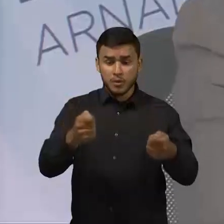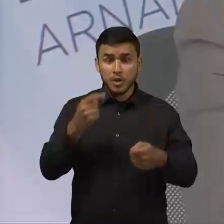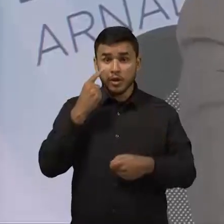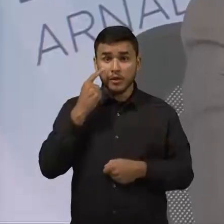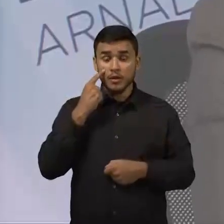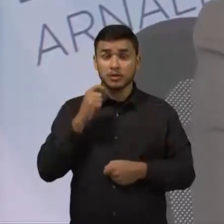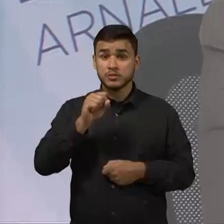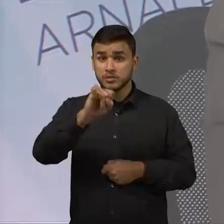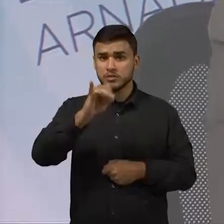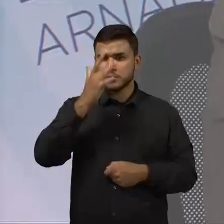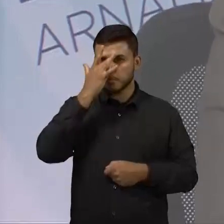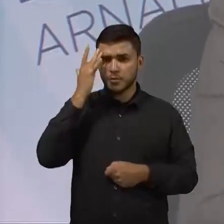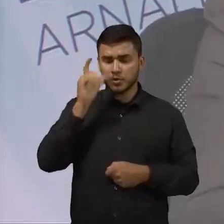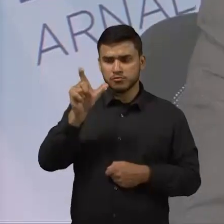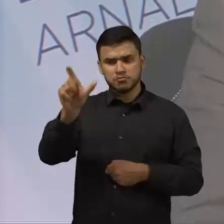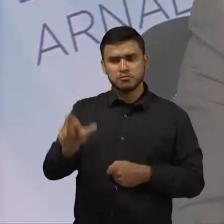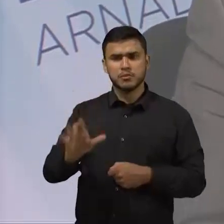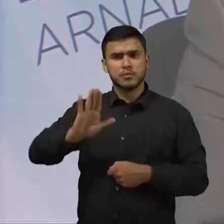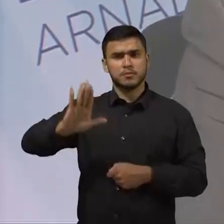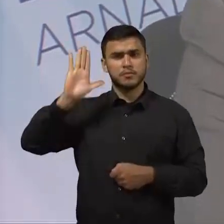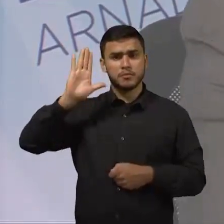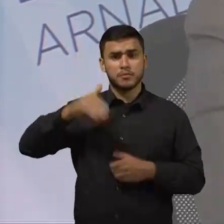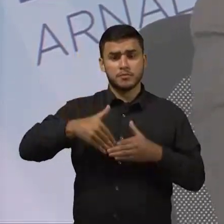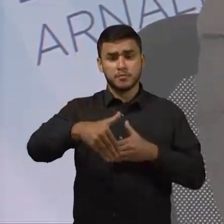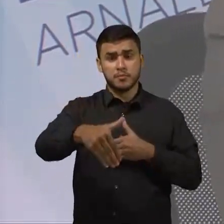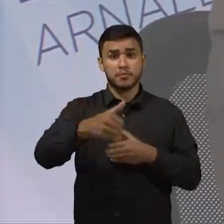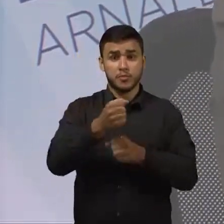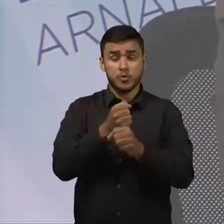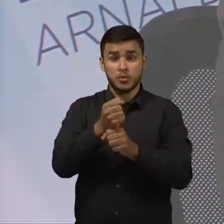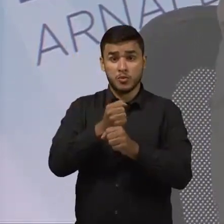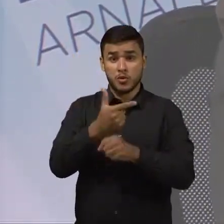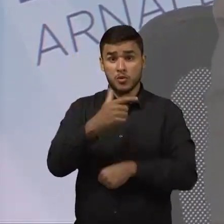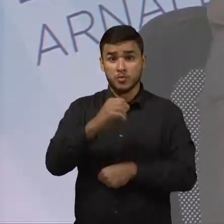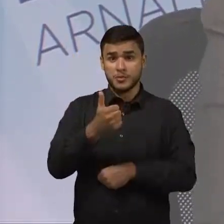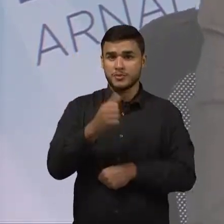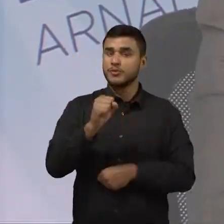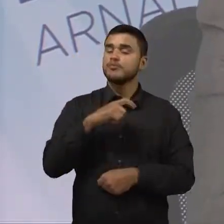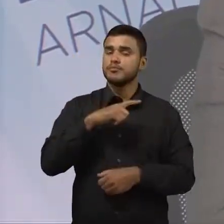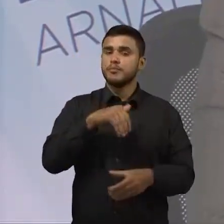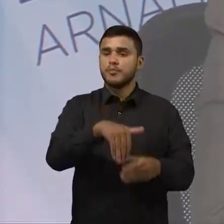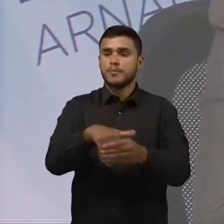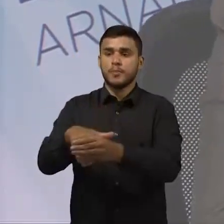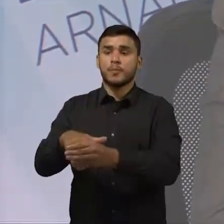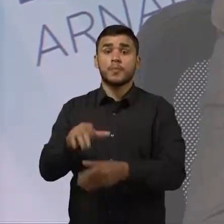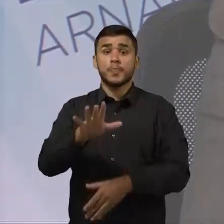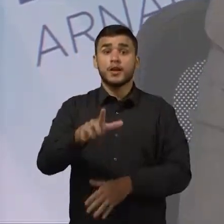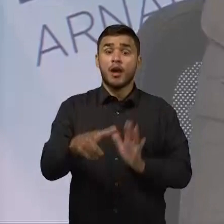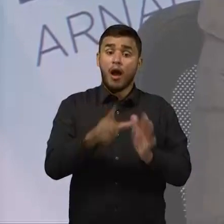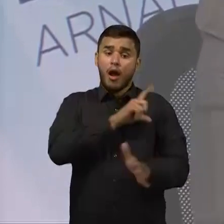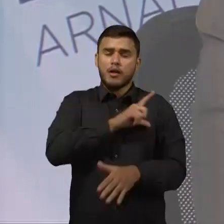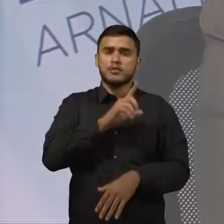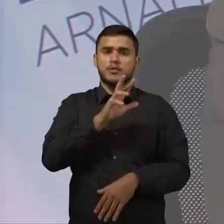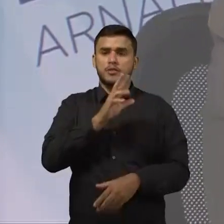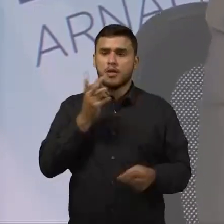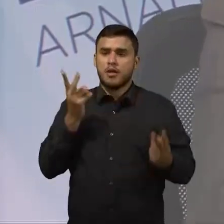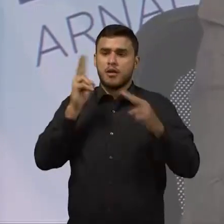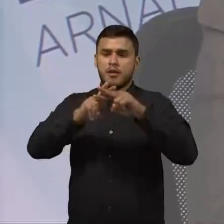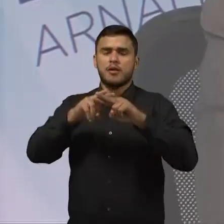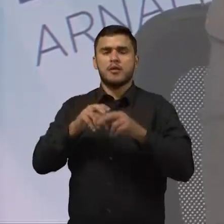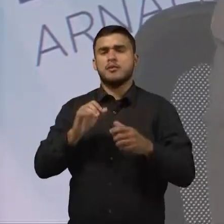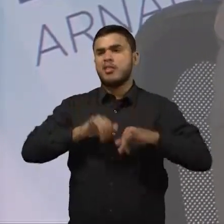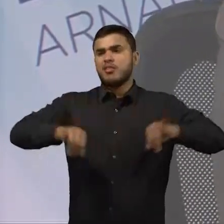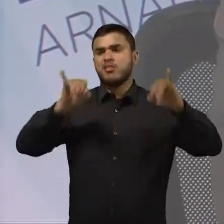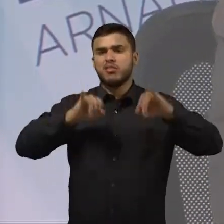Quer dizer, se um candidato, é bom porque vai ter eleição esse ano, se um candidato for preso por um juiz afoito na campanha eleitoral, por propaganda